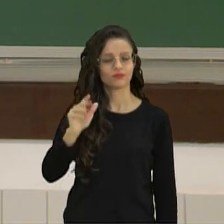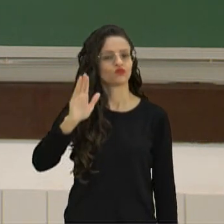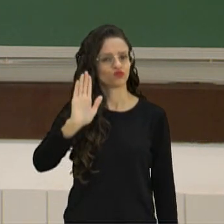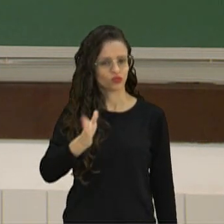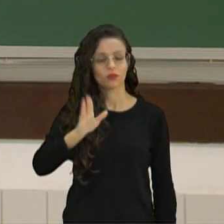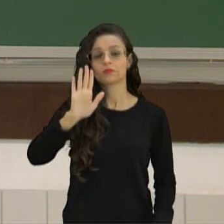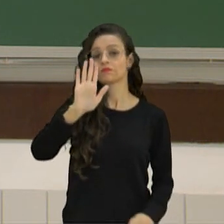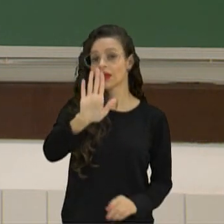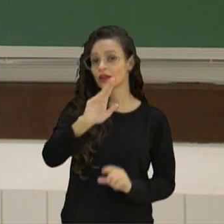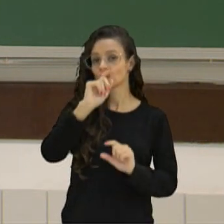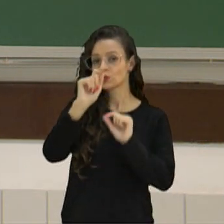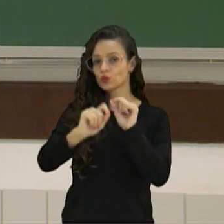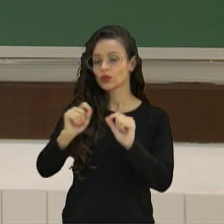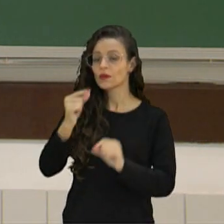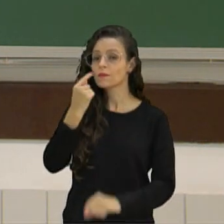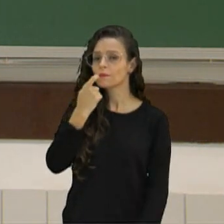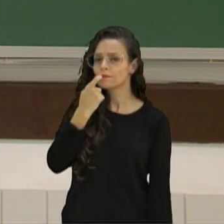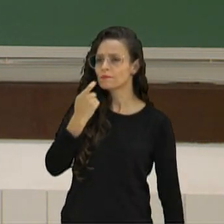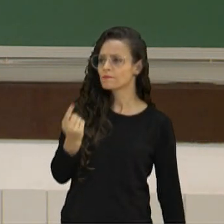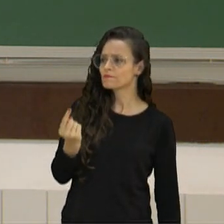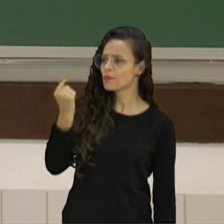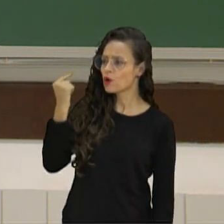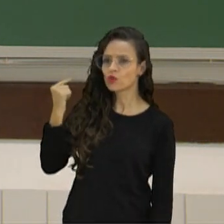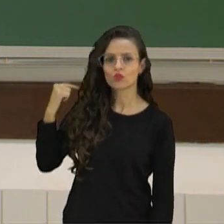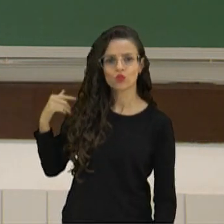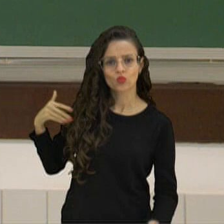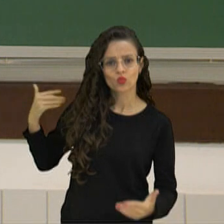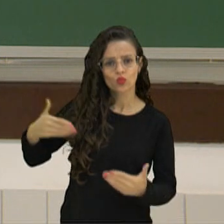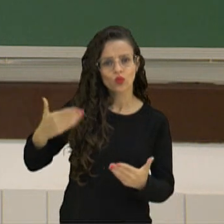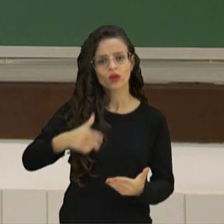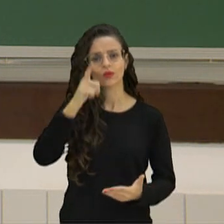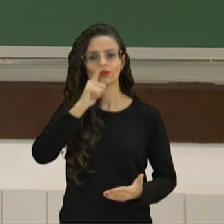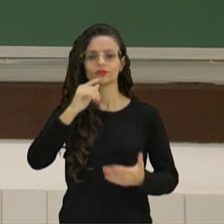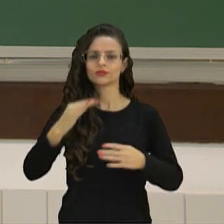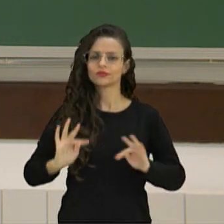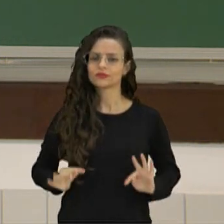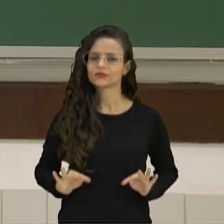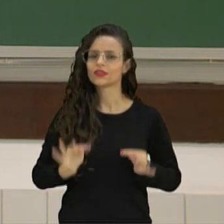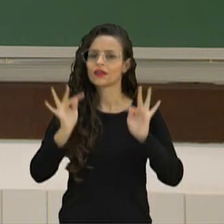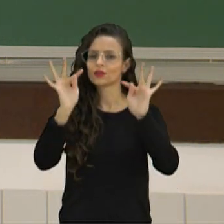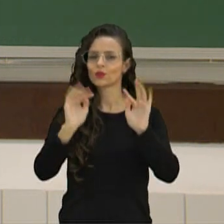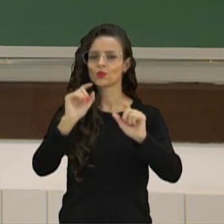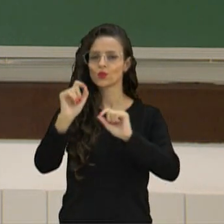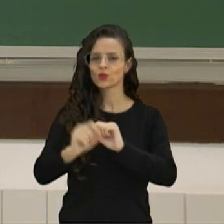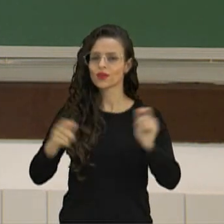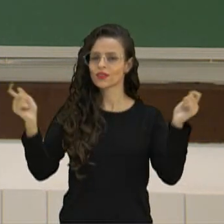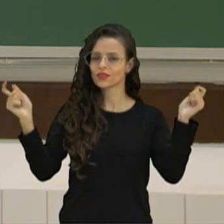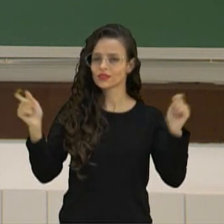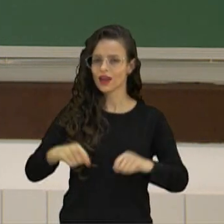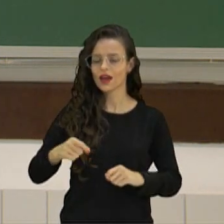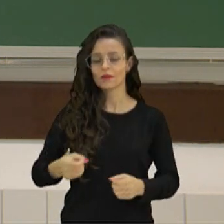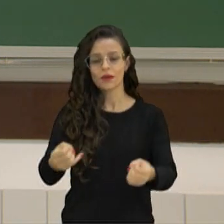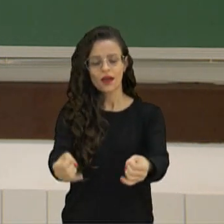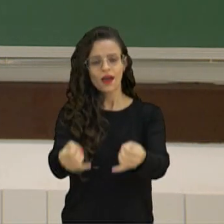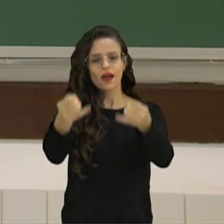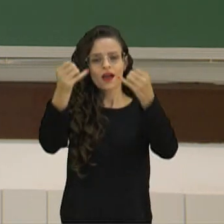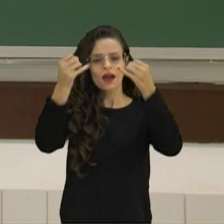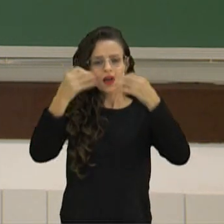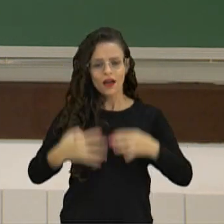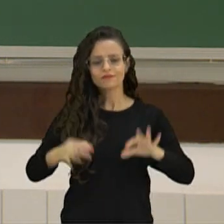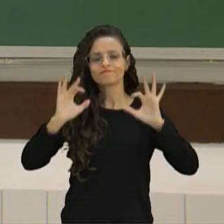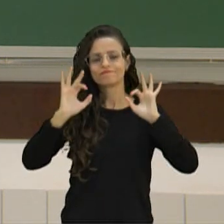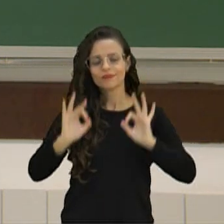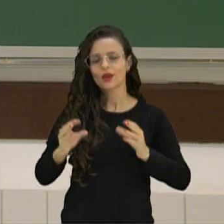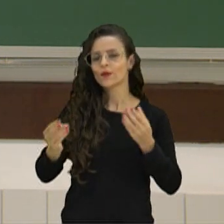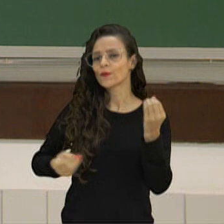Só que há pouco tempo nós conseguimos desenvolver tecnologias que pudessem nos explicar de fato como